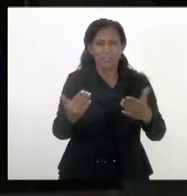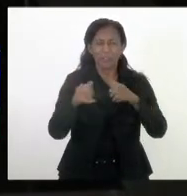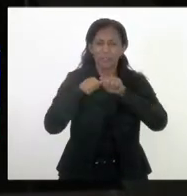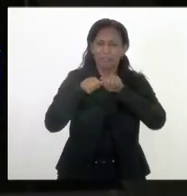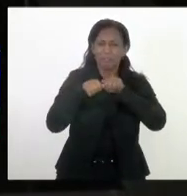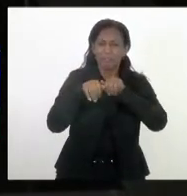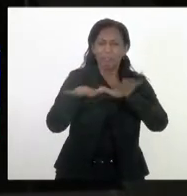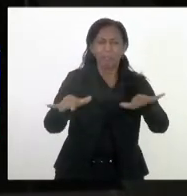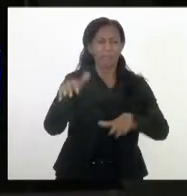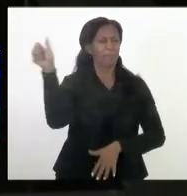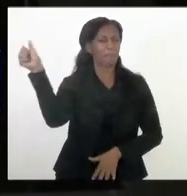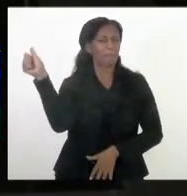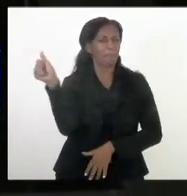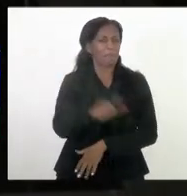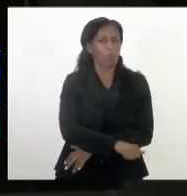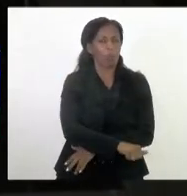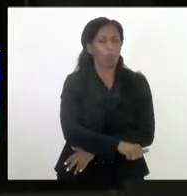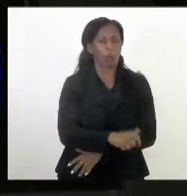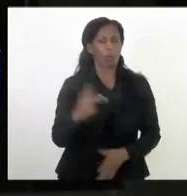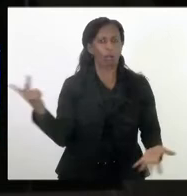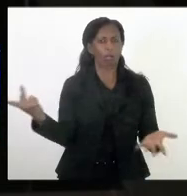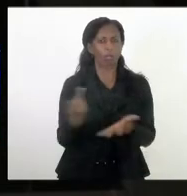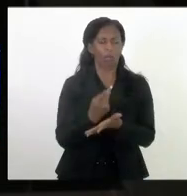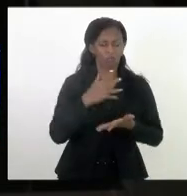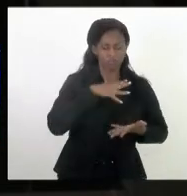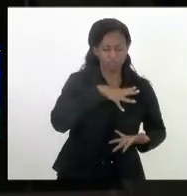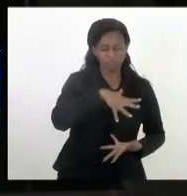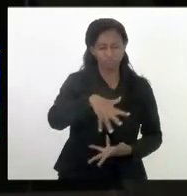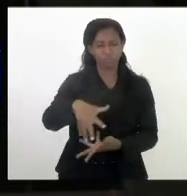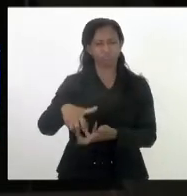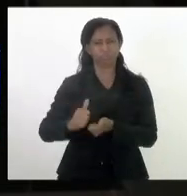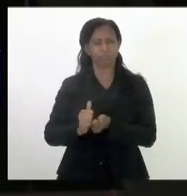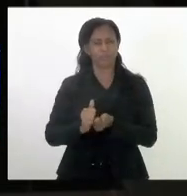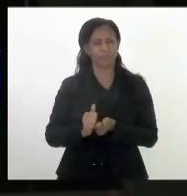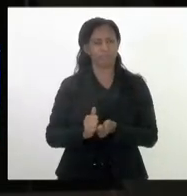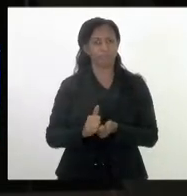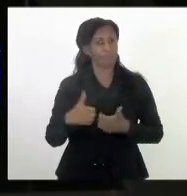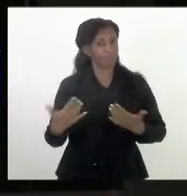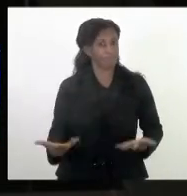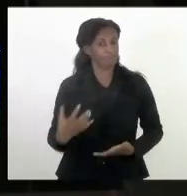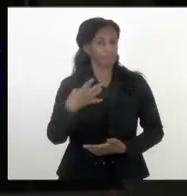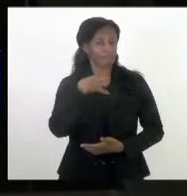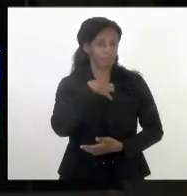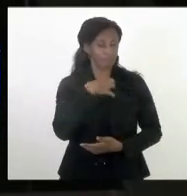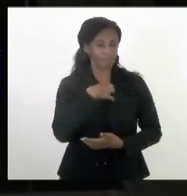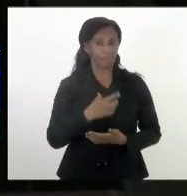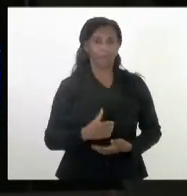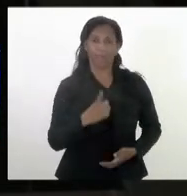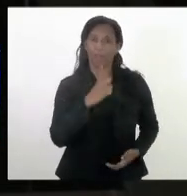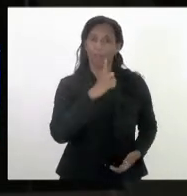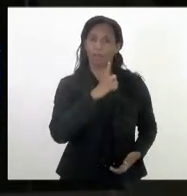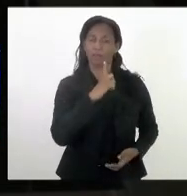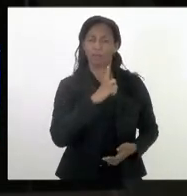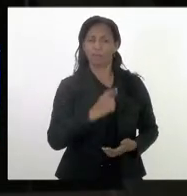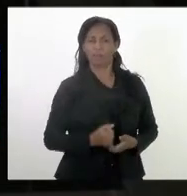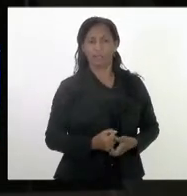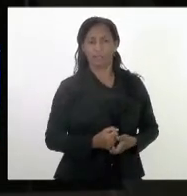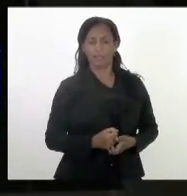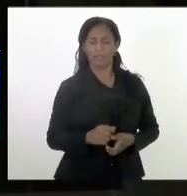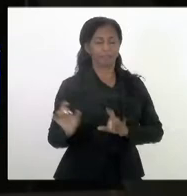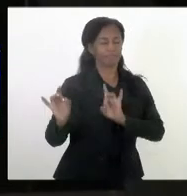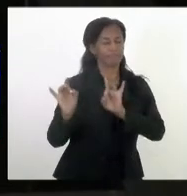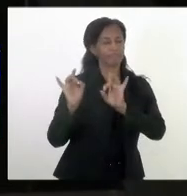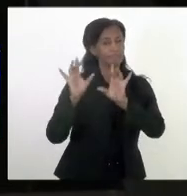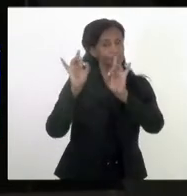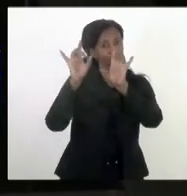a gente já viveu na história da humanidade. Então, nesse sentido, a gente tem, em especial